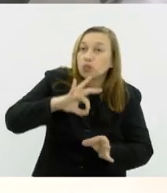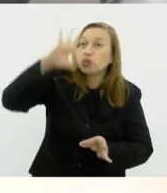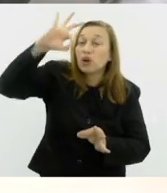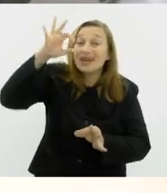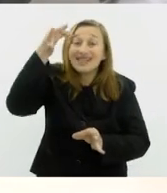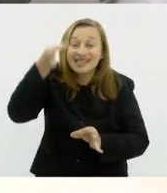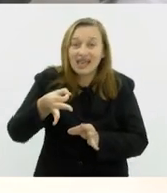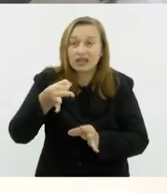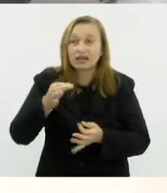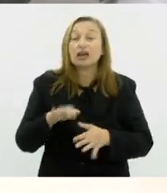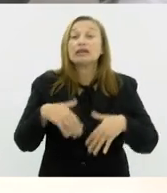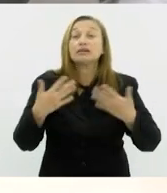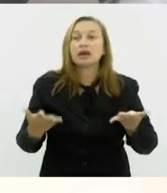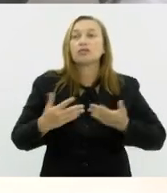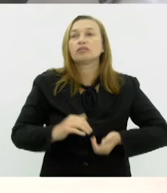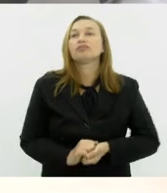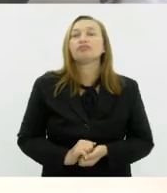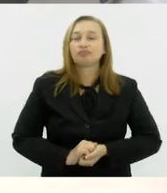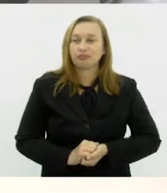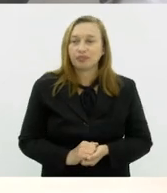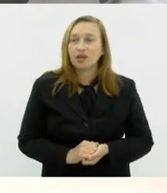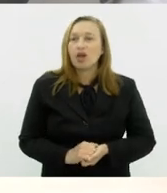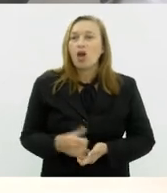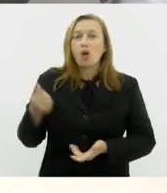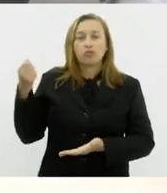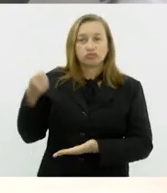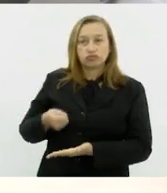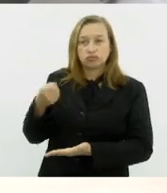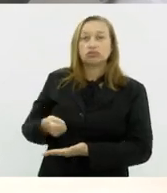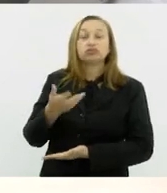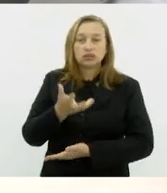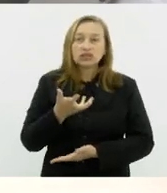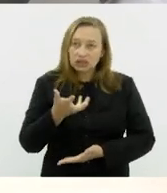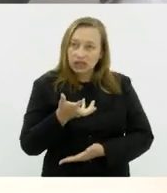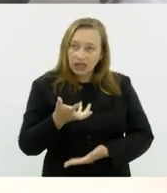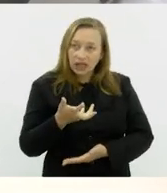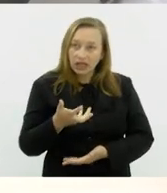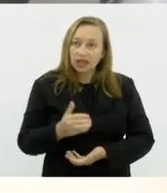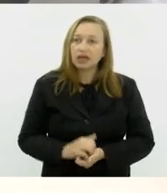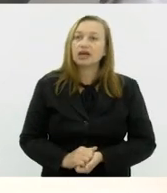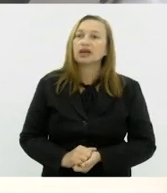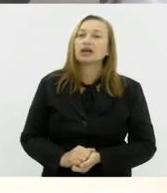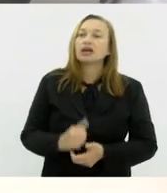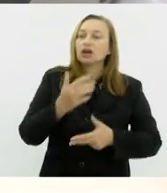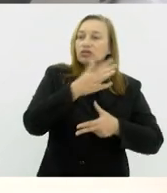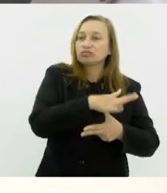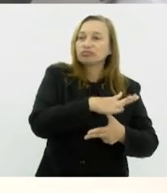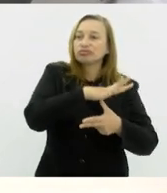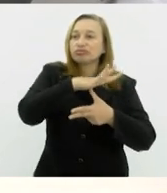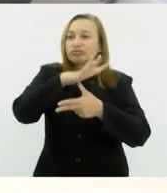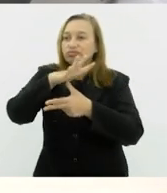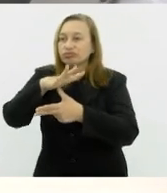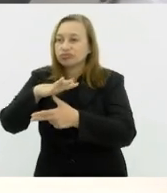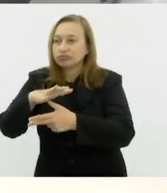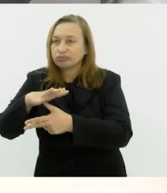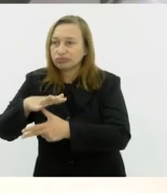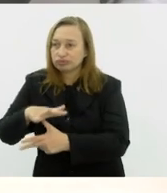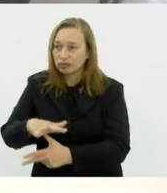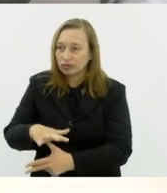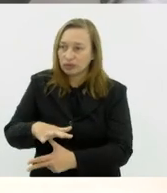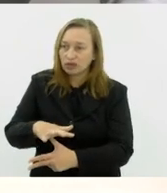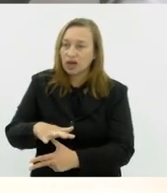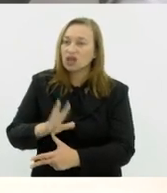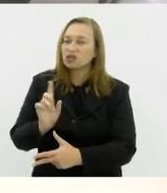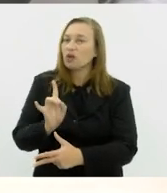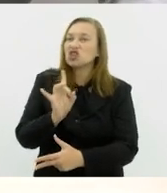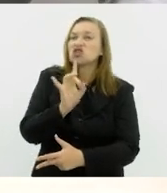específico. Então, a obrigação que a gente quer que tenha um transponder específico não é só para